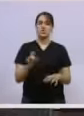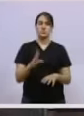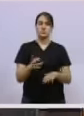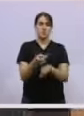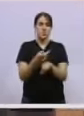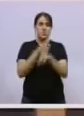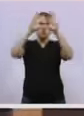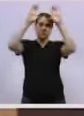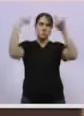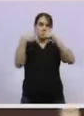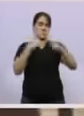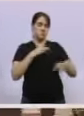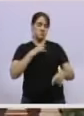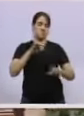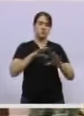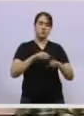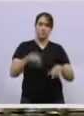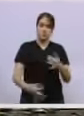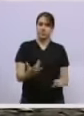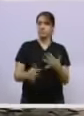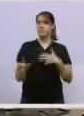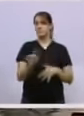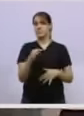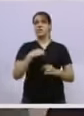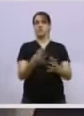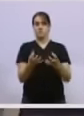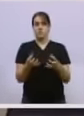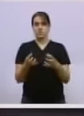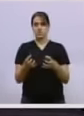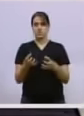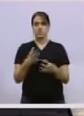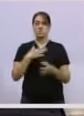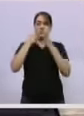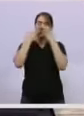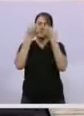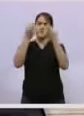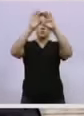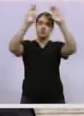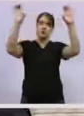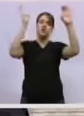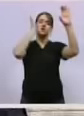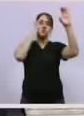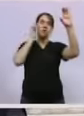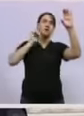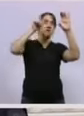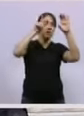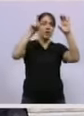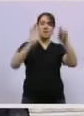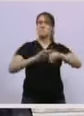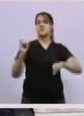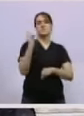do céu só por ter medo do inferno, não. Eu quero colocar os meus olhos no céu e saber que lá vale a pena, o resto não me